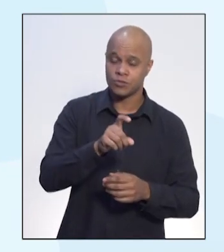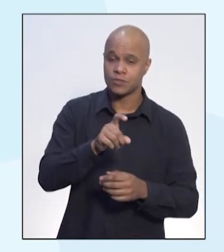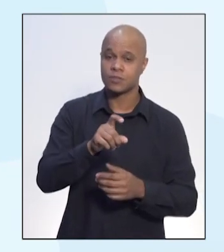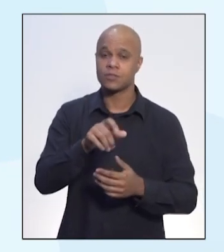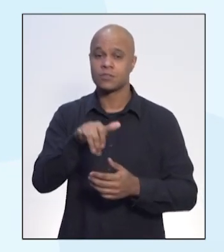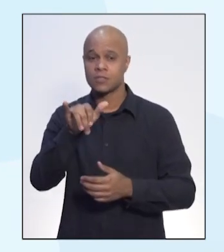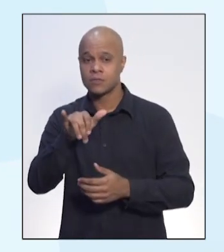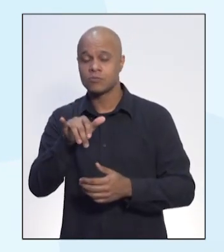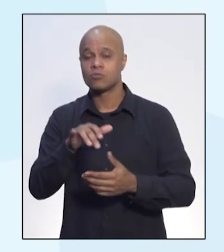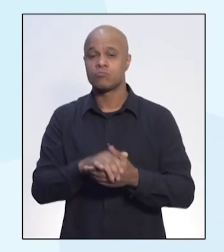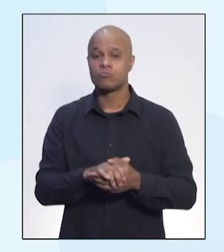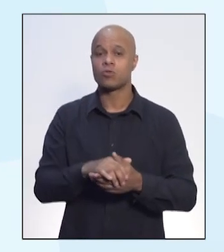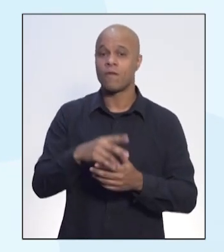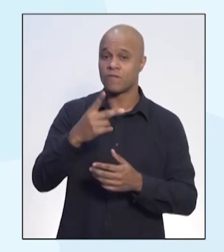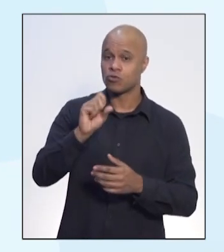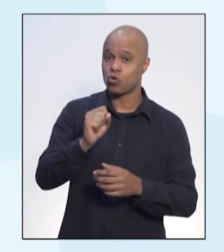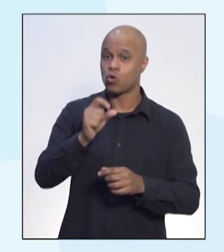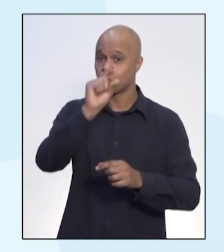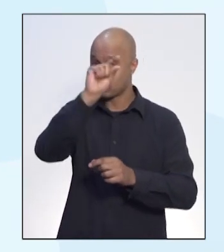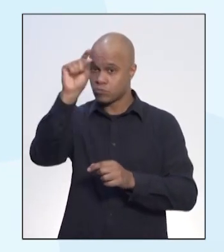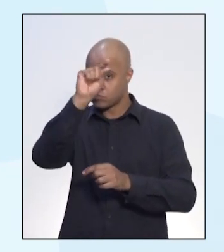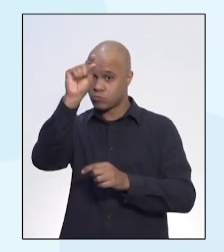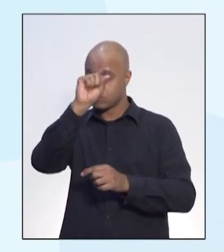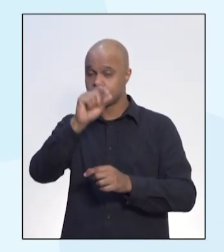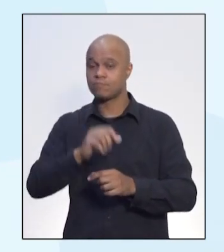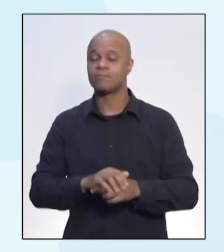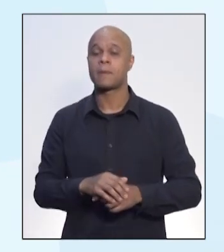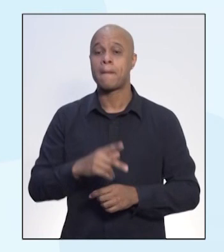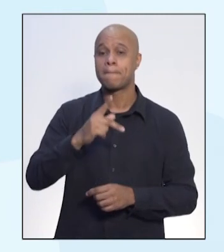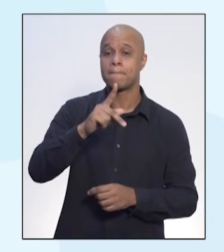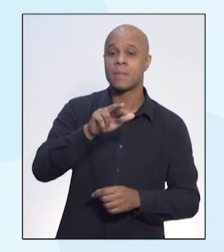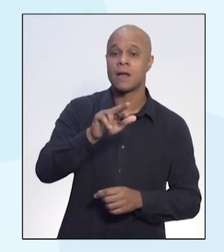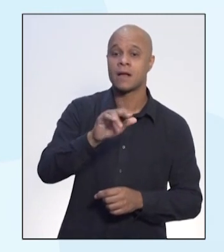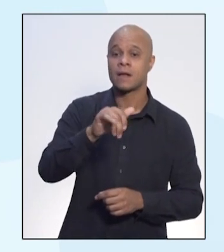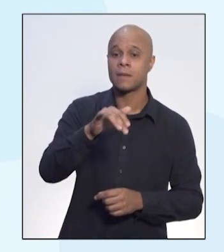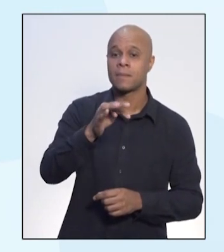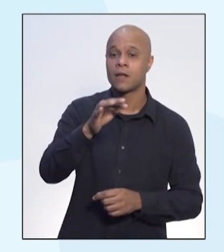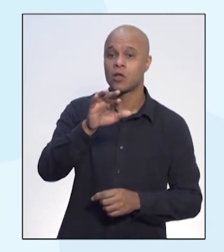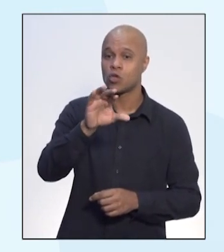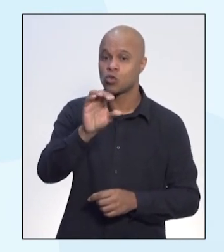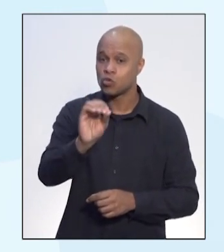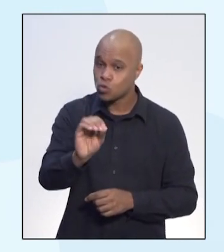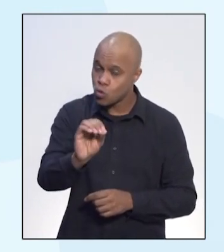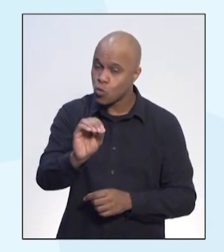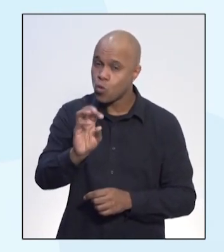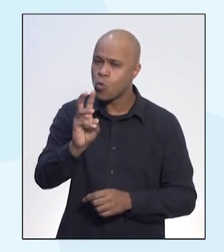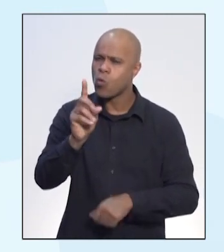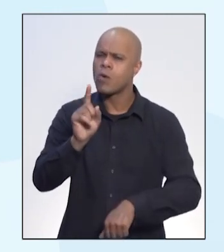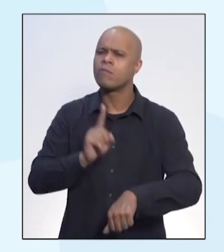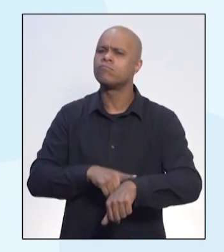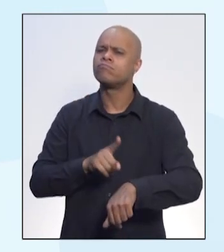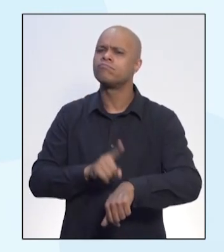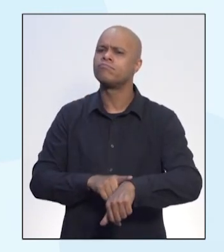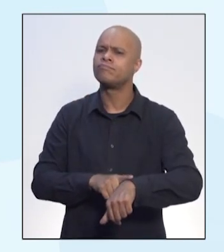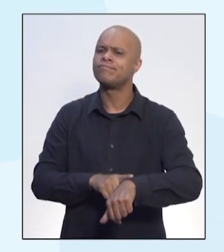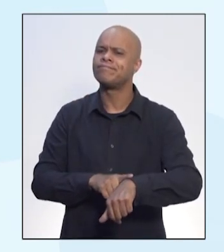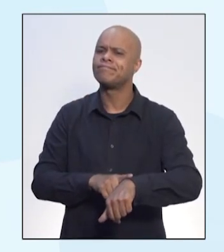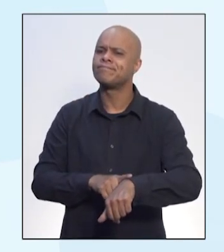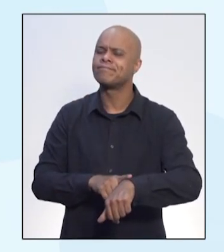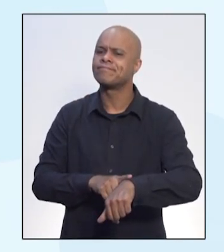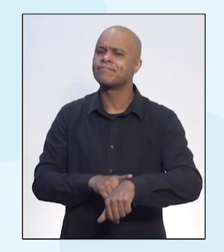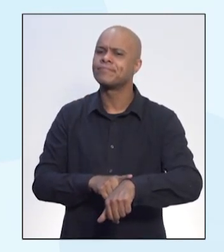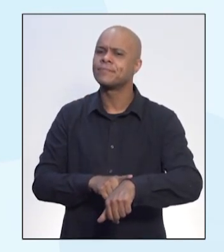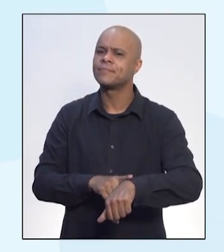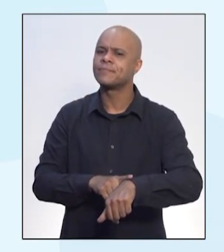com o 28 denunciado. Tem a ver com perímetro. Professora Inês, quanto tempo a gente tem para essa atividade?